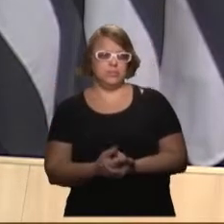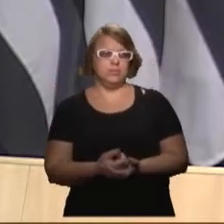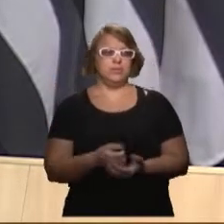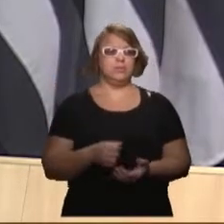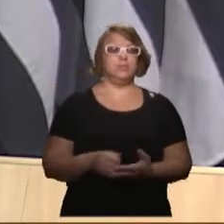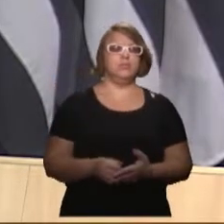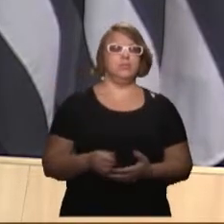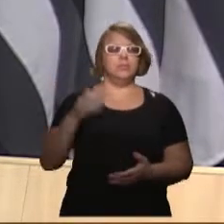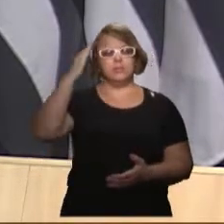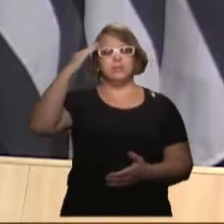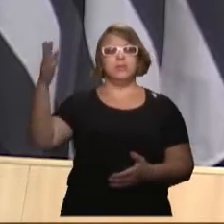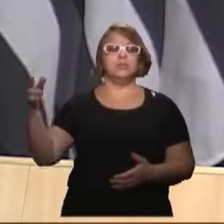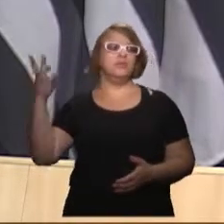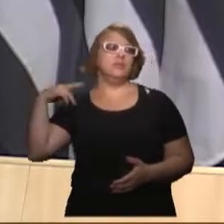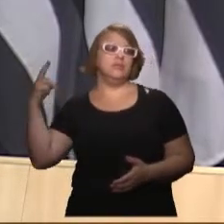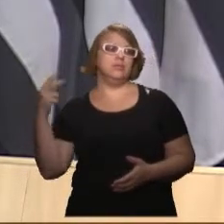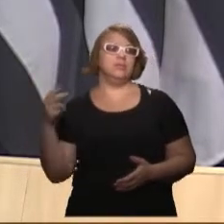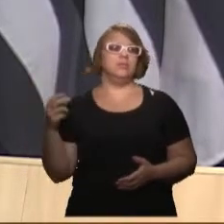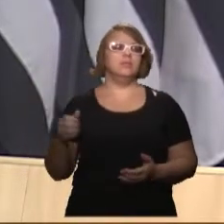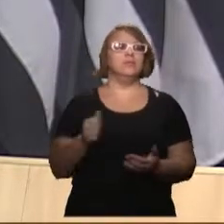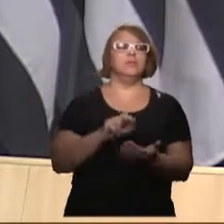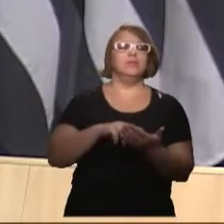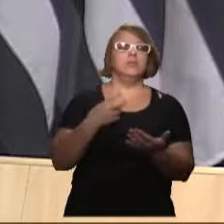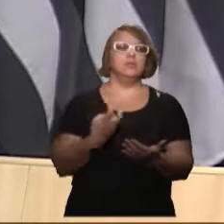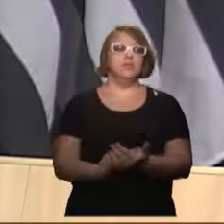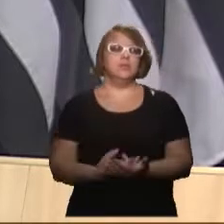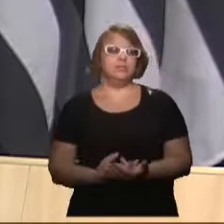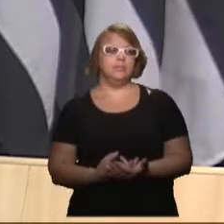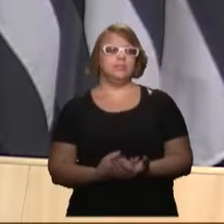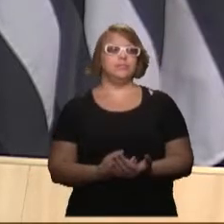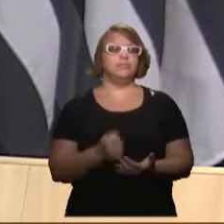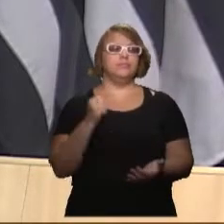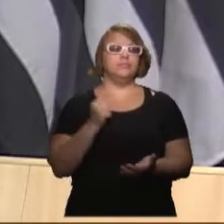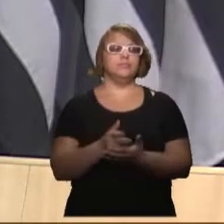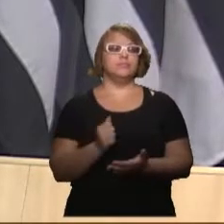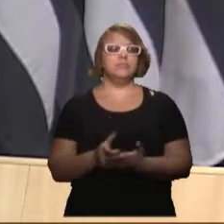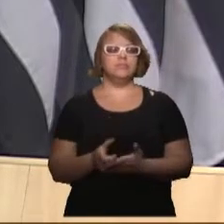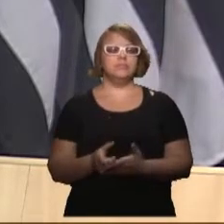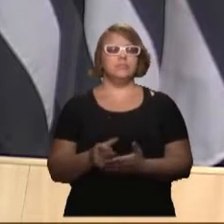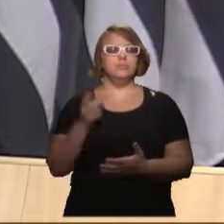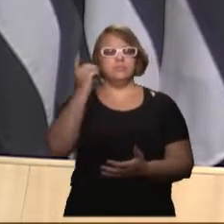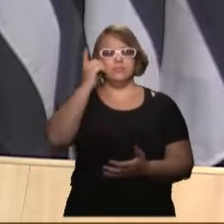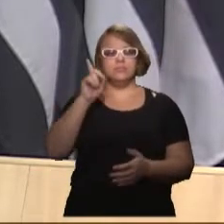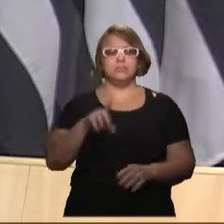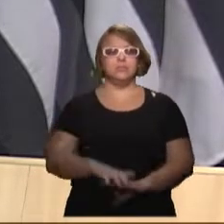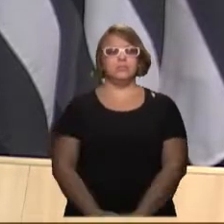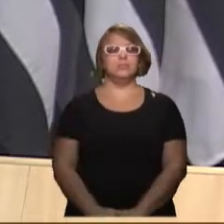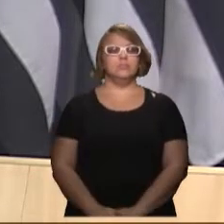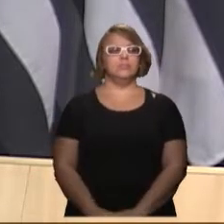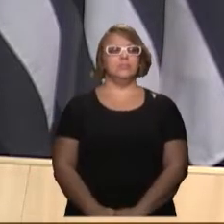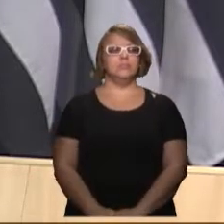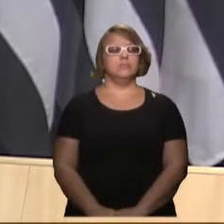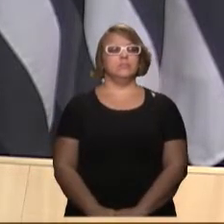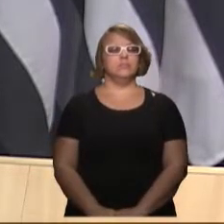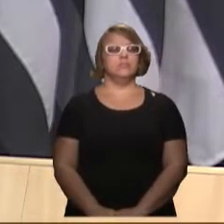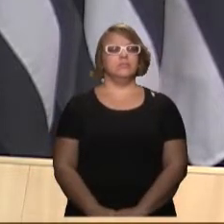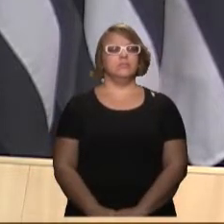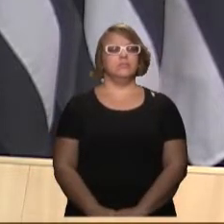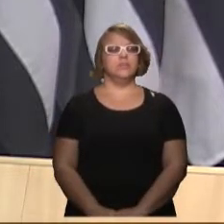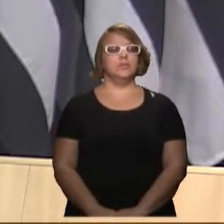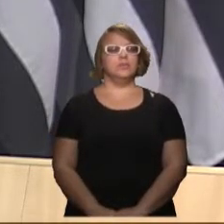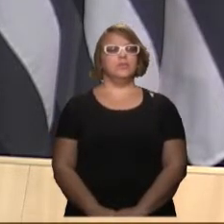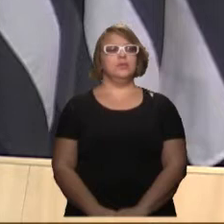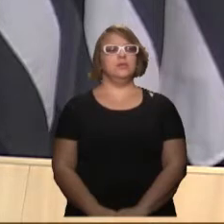dia, para garantir realmente as pessoas desempregadas a não pagamento dessa taxa, vereador Carlos Peixoto. Que eu acho um absurdo a